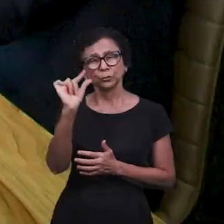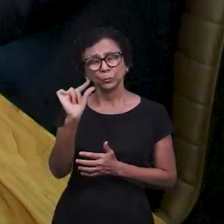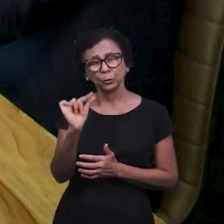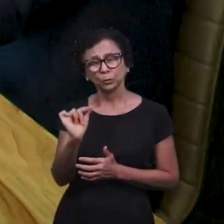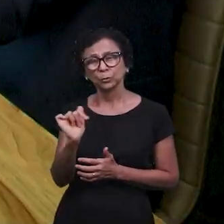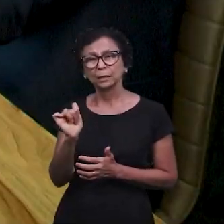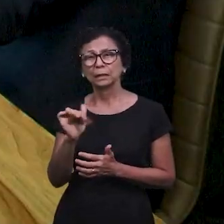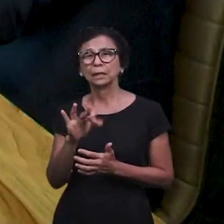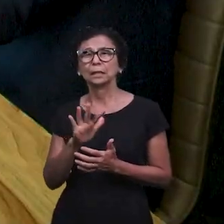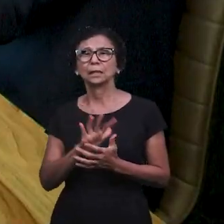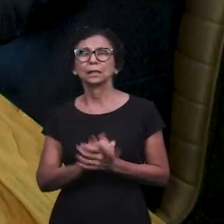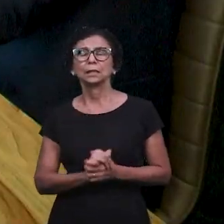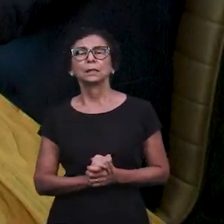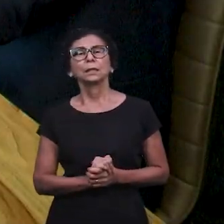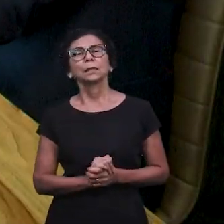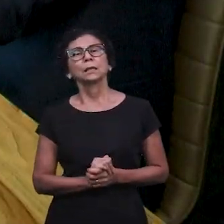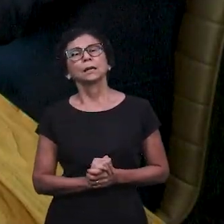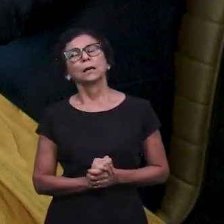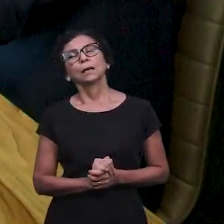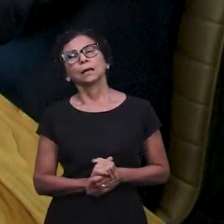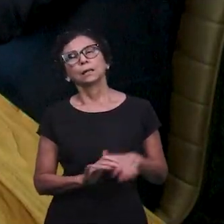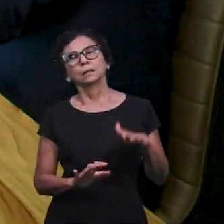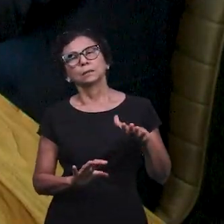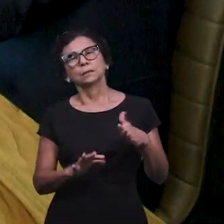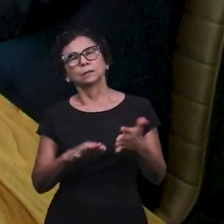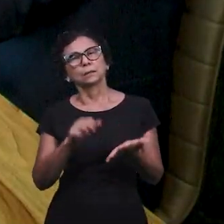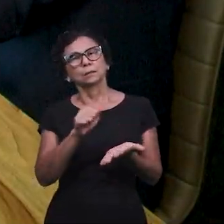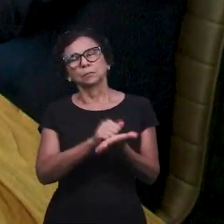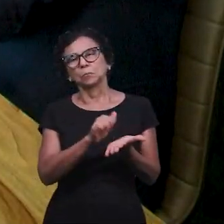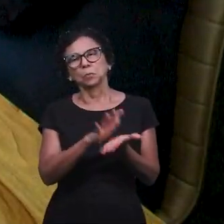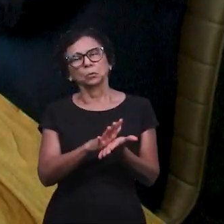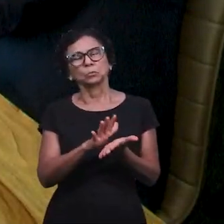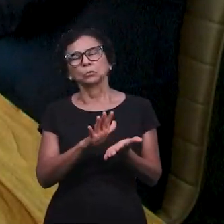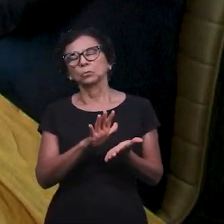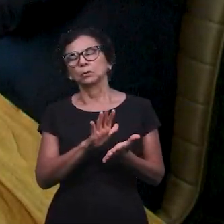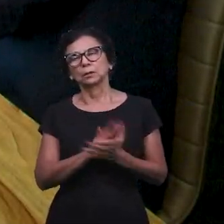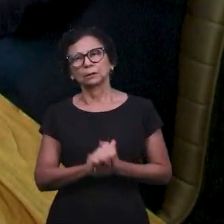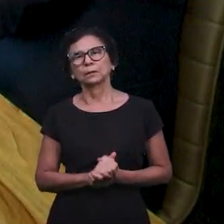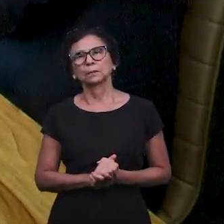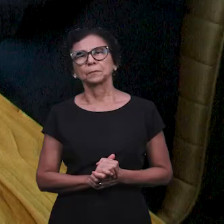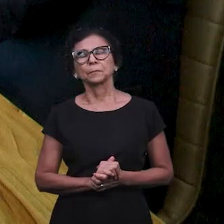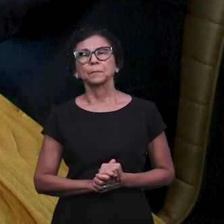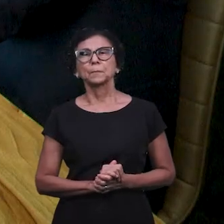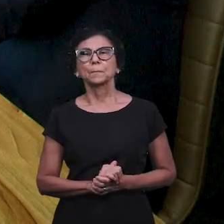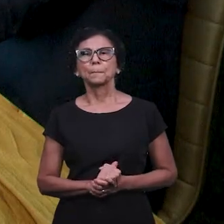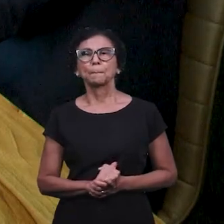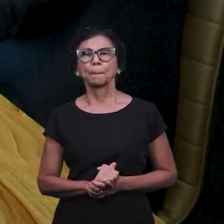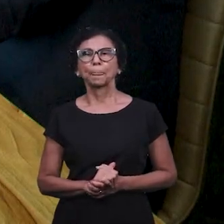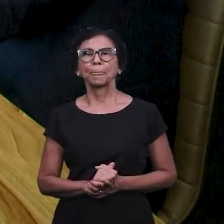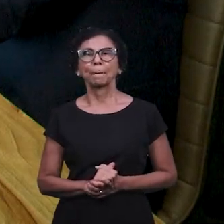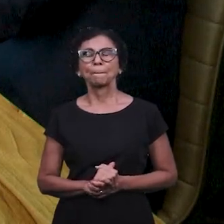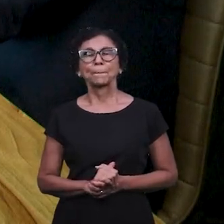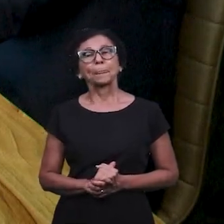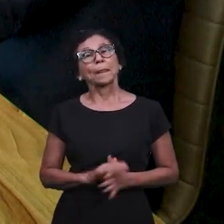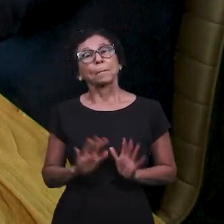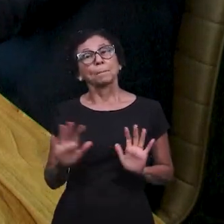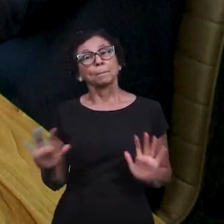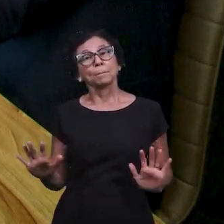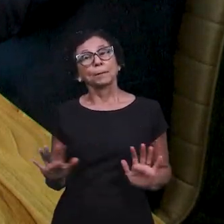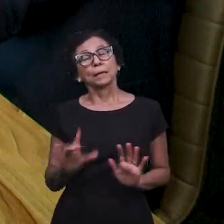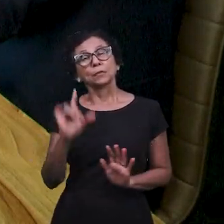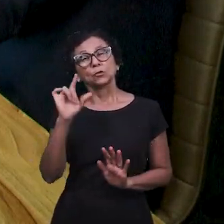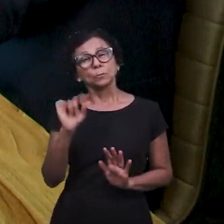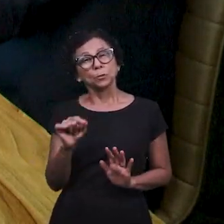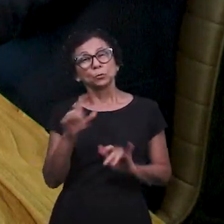uma competitividade maior das empresas americanas. Mas você acaba reduzindo a transparência, né? Exatamente. A gente reduz transparência e